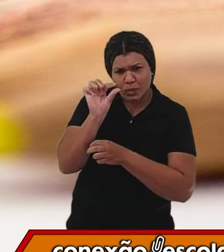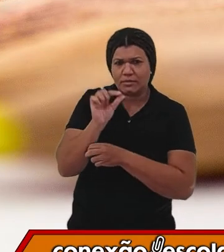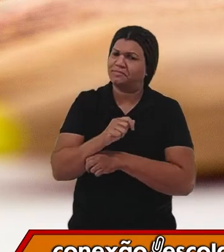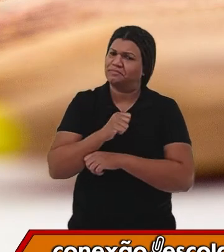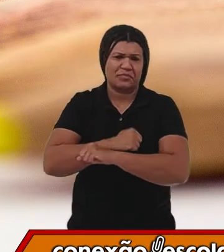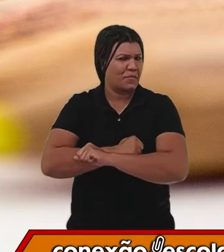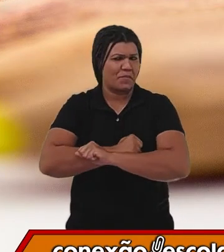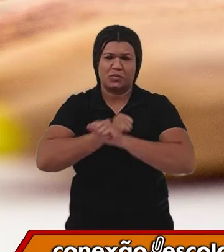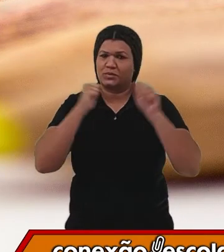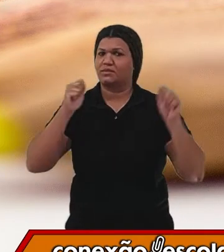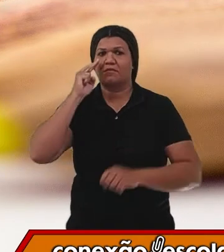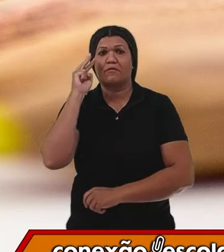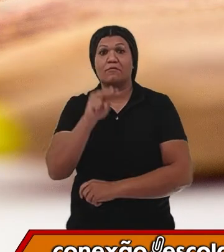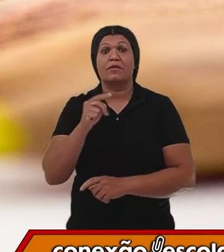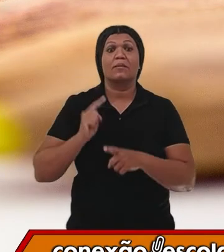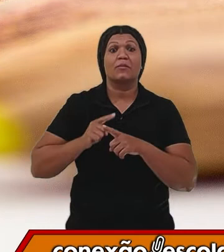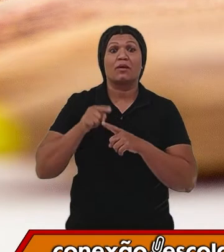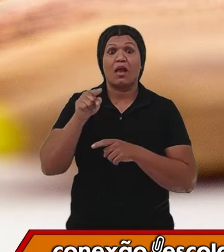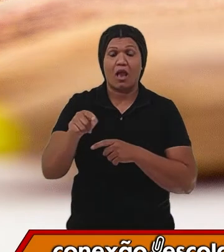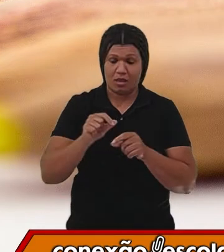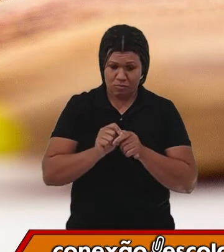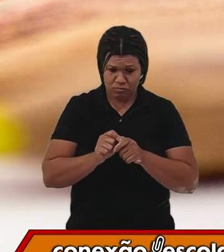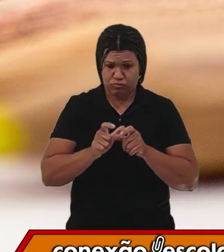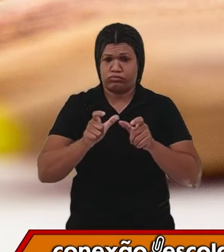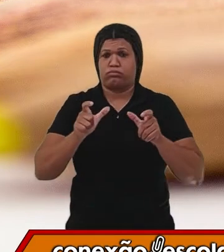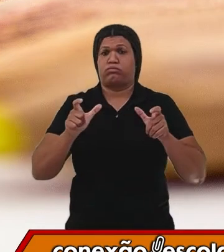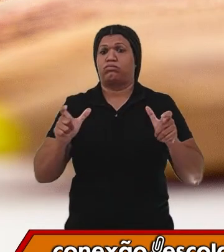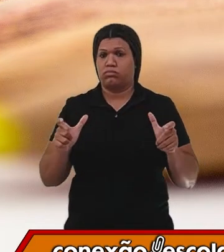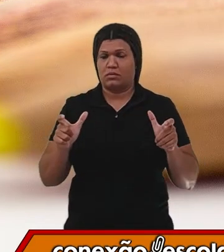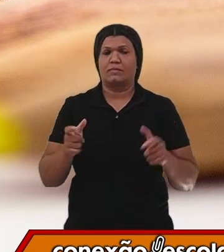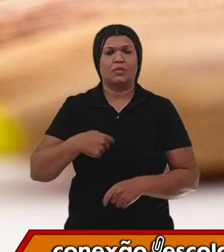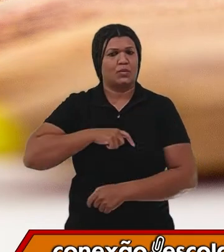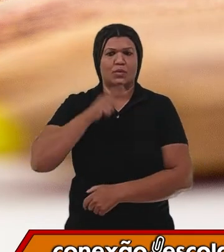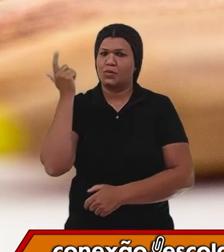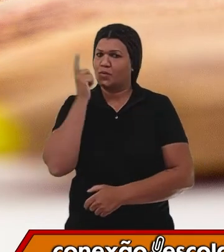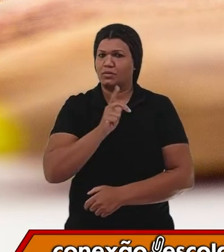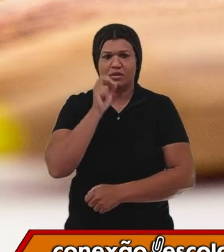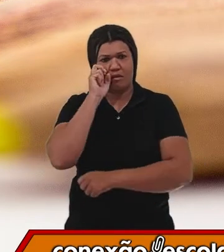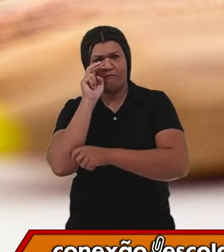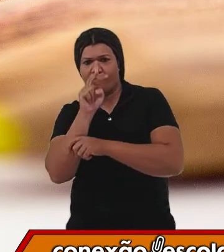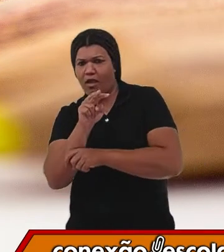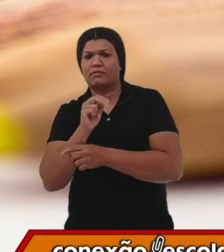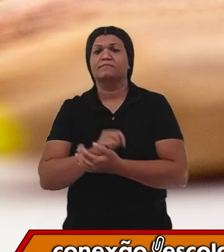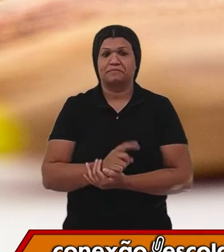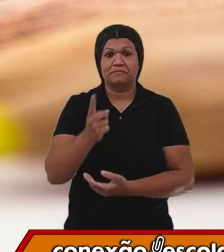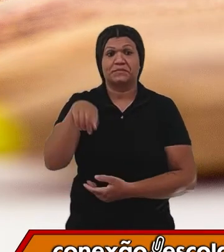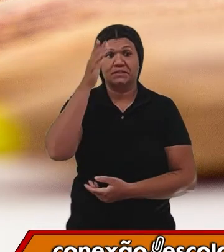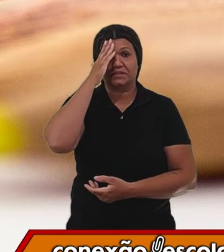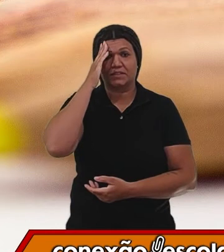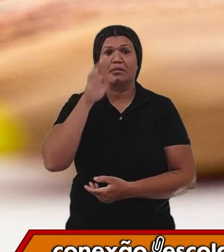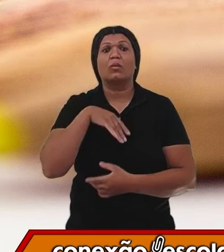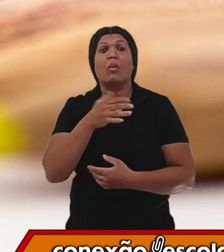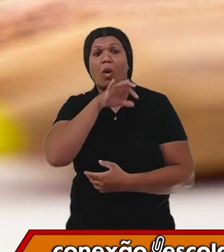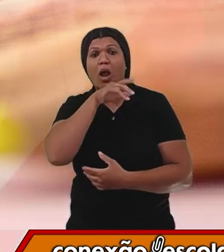tem como, porque aí a imagem está ampliada. Nós não conseguimos visualizar. Vocês sabem que animal